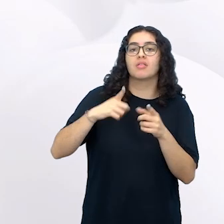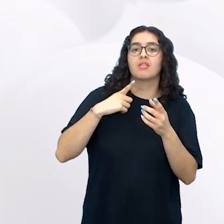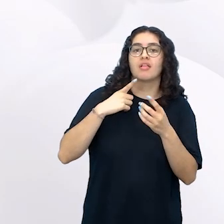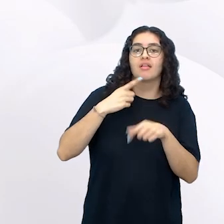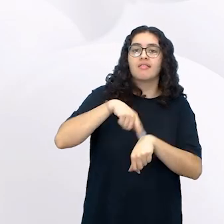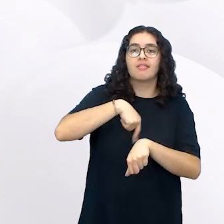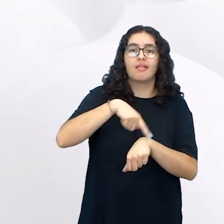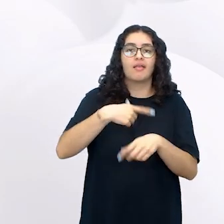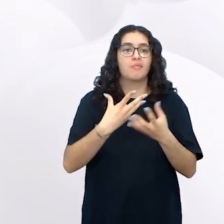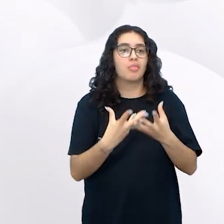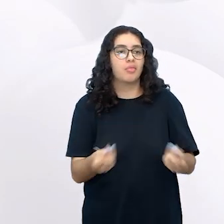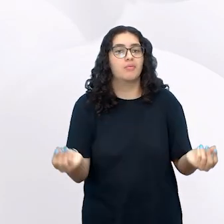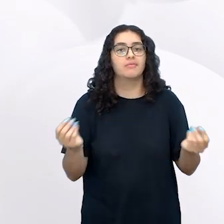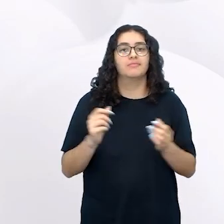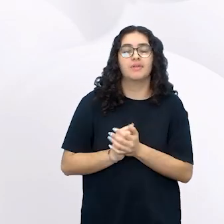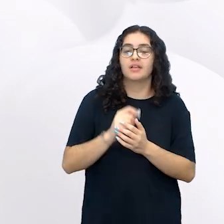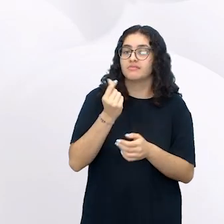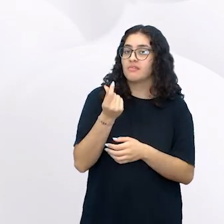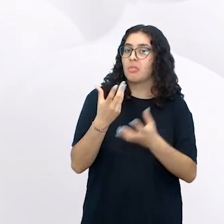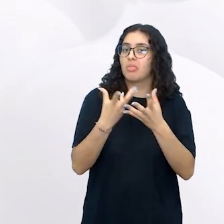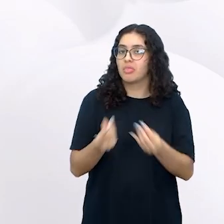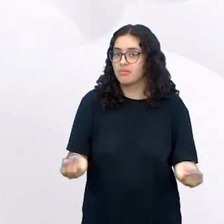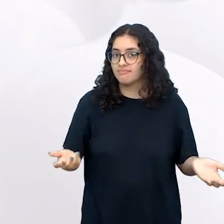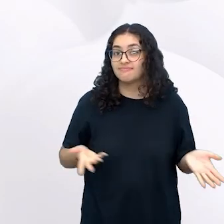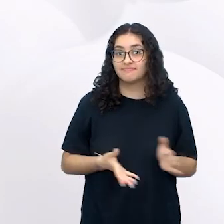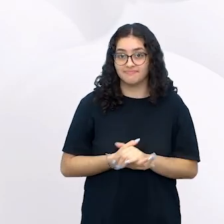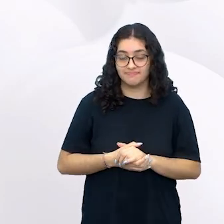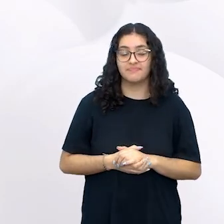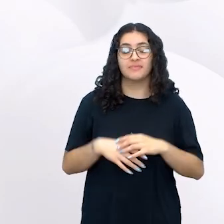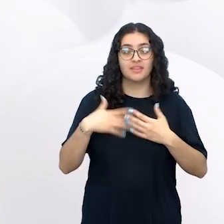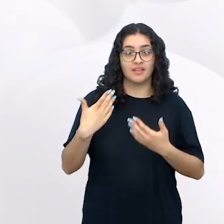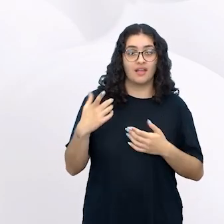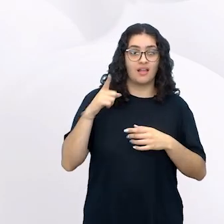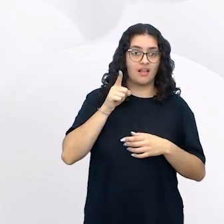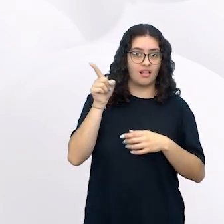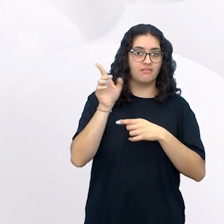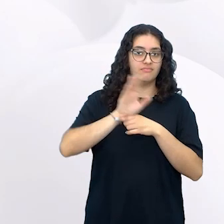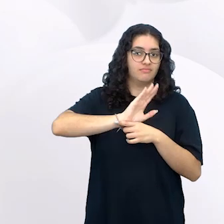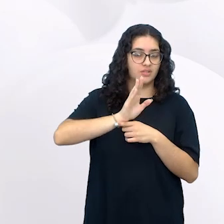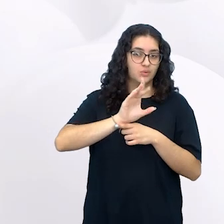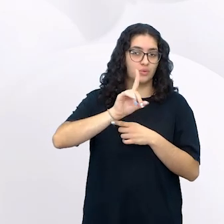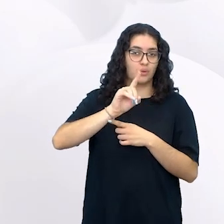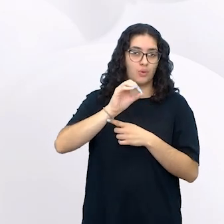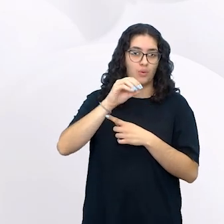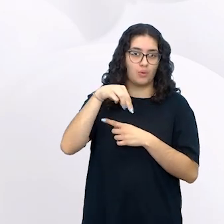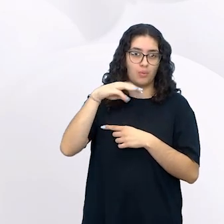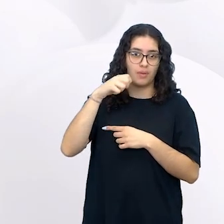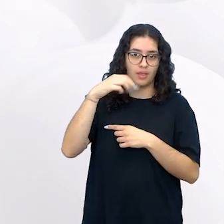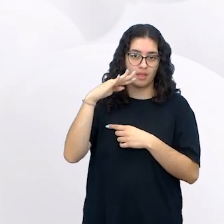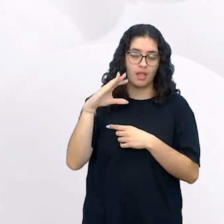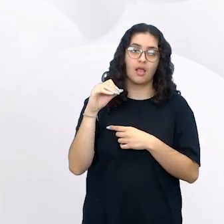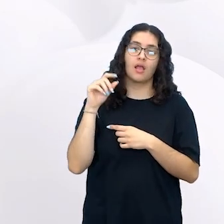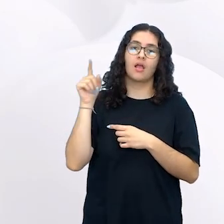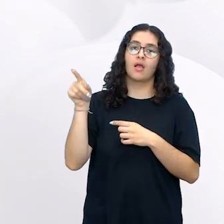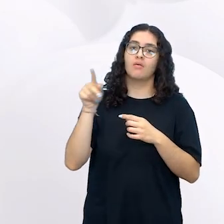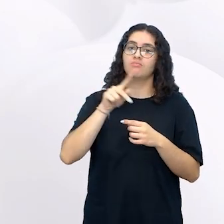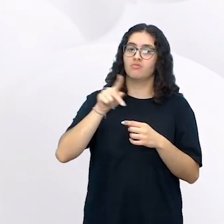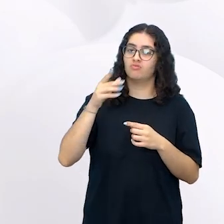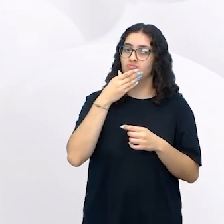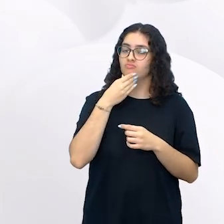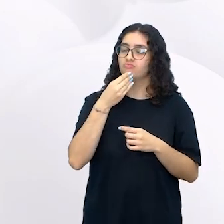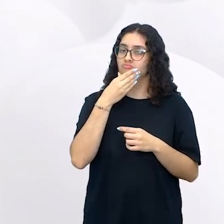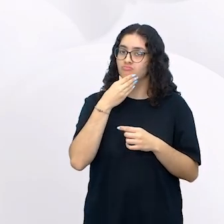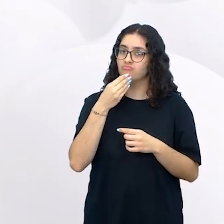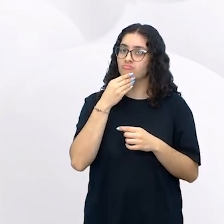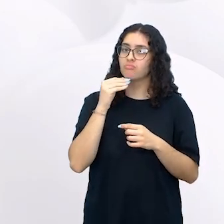dinheiro, de uma série de coisas, né? Então lá no documentário, o Eduardo Janetti, que é professor, economista e escritor, ele fez